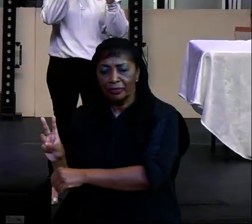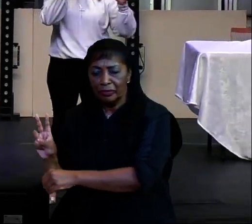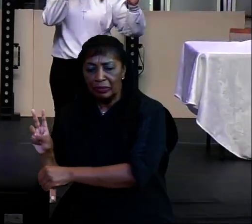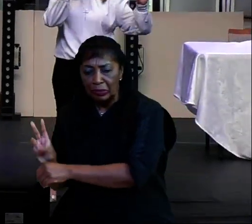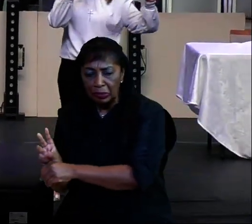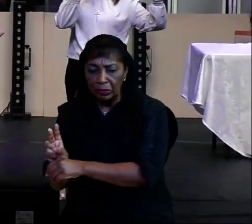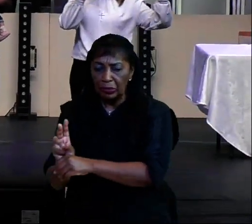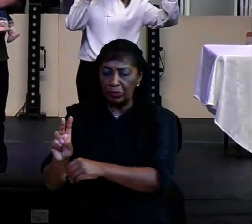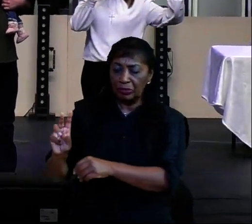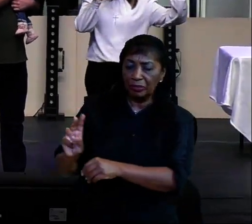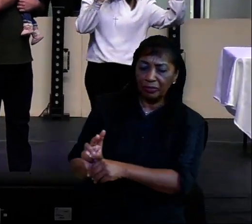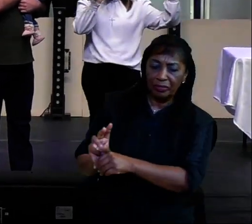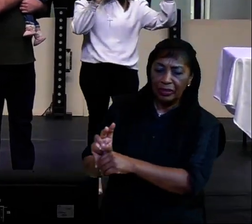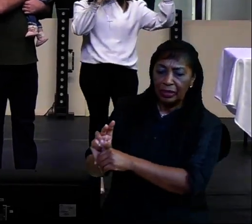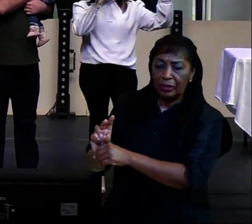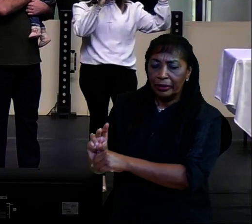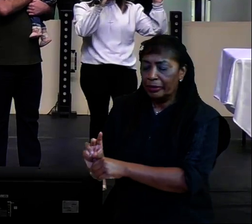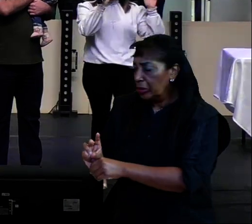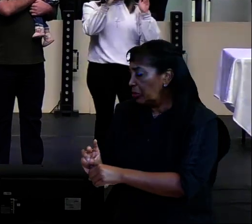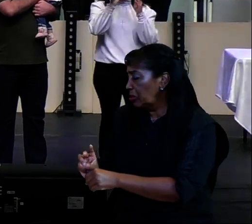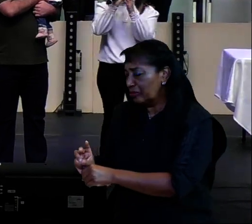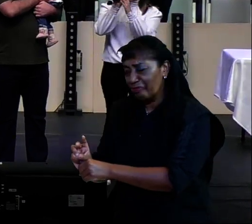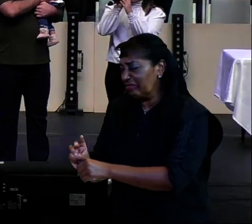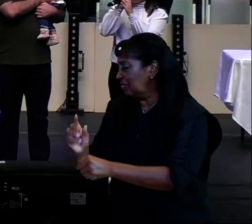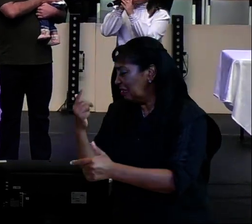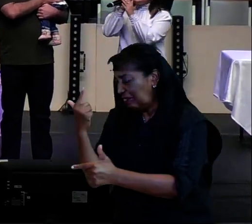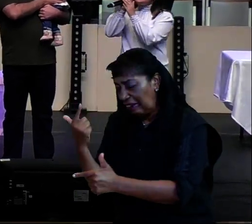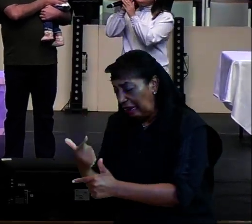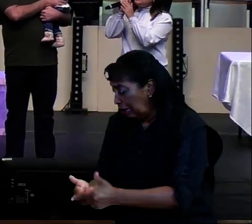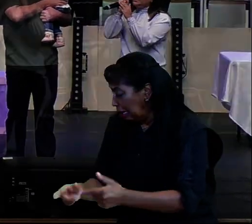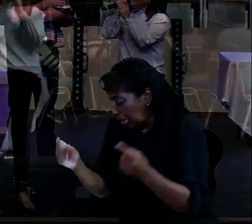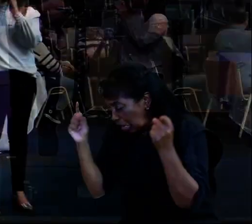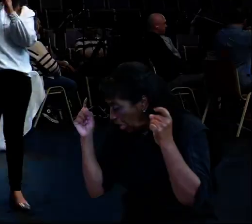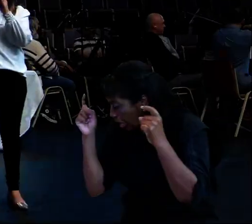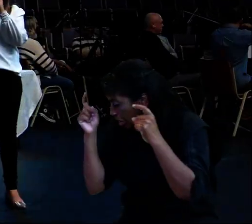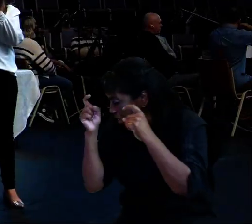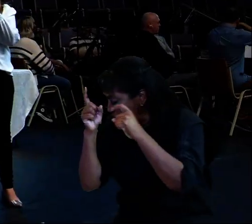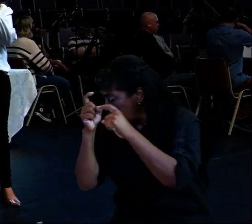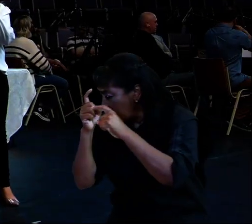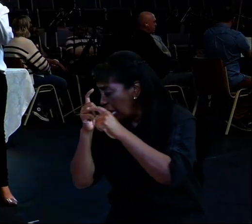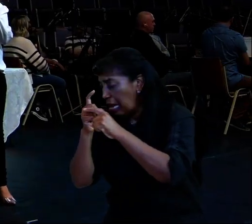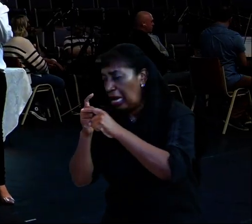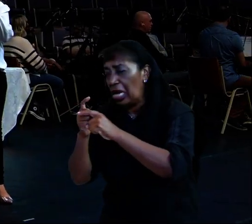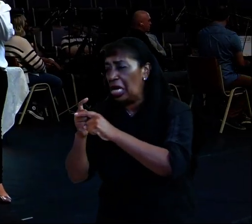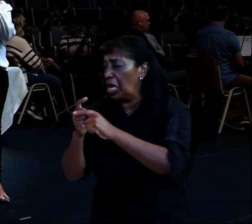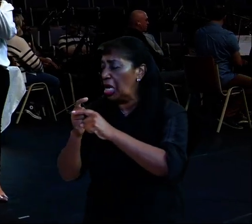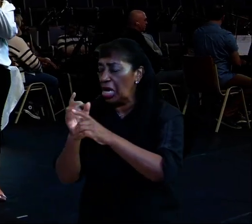Cuidei de você.